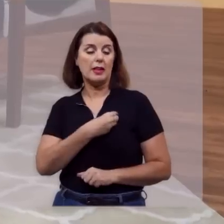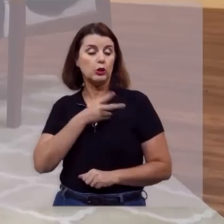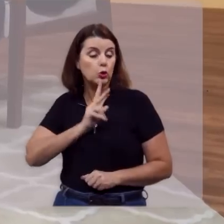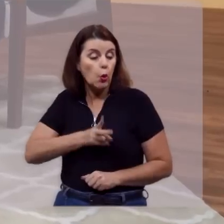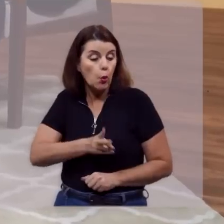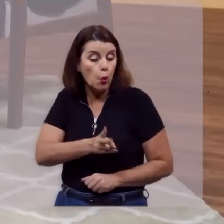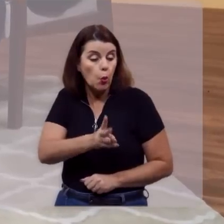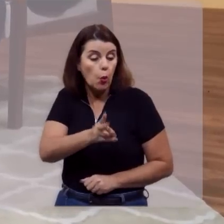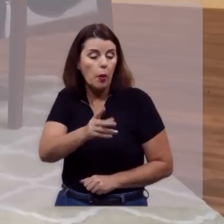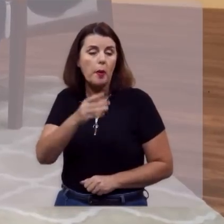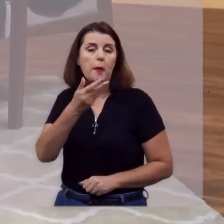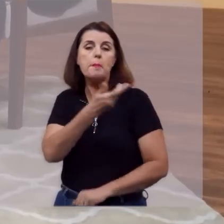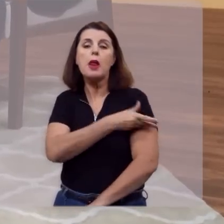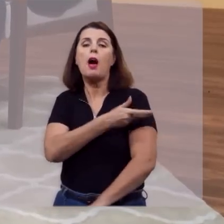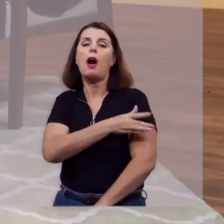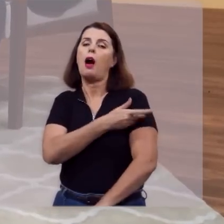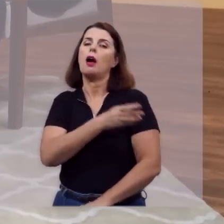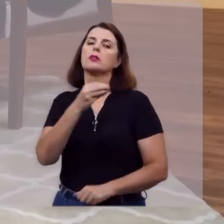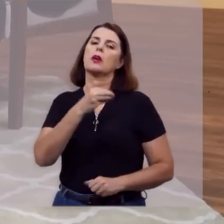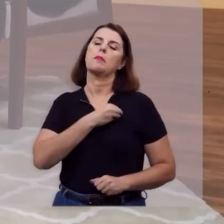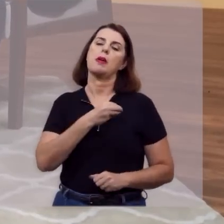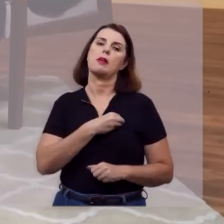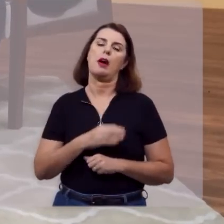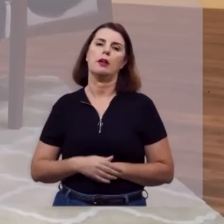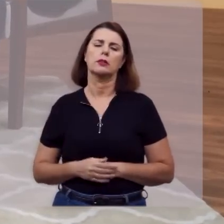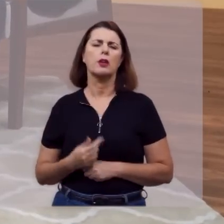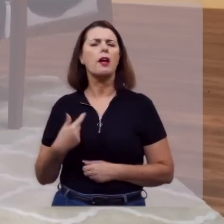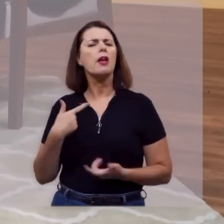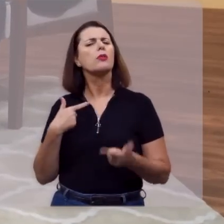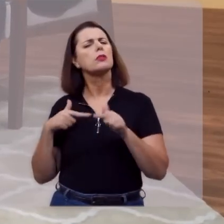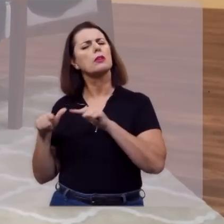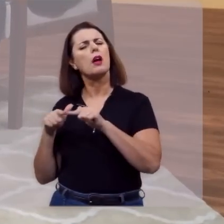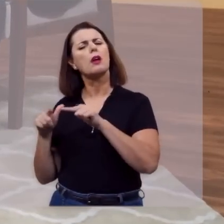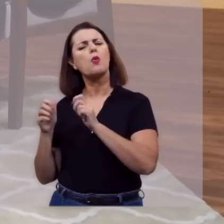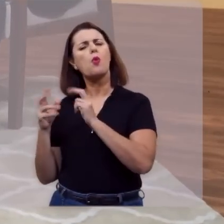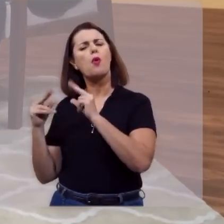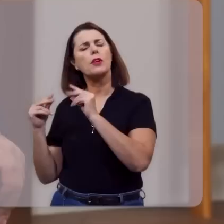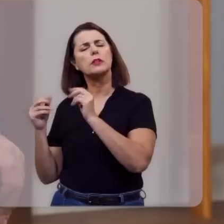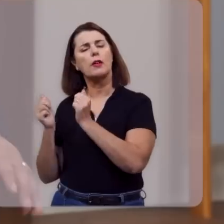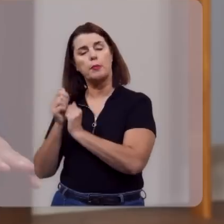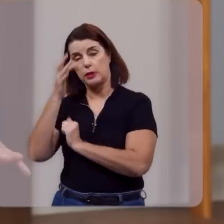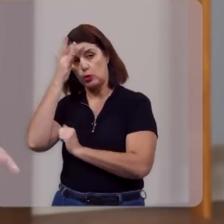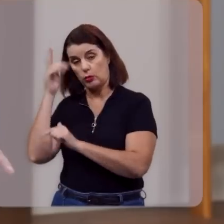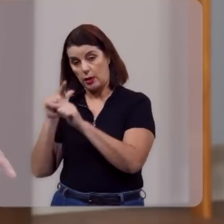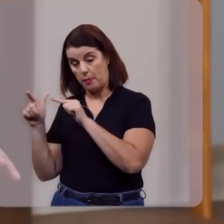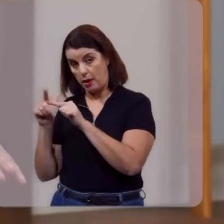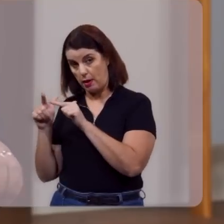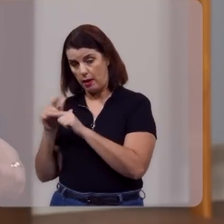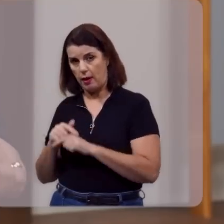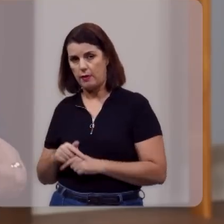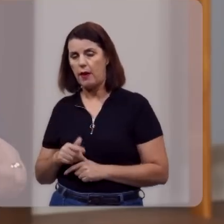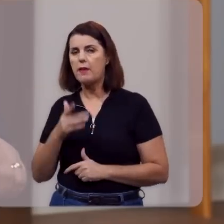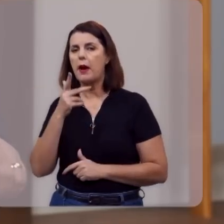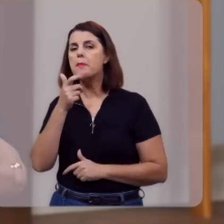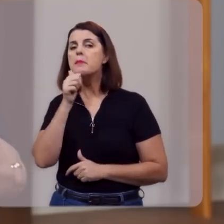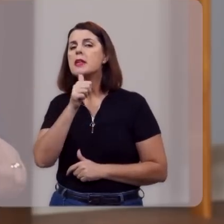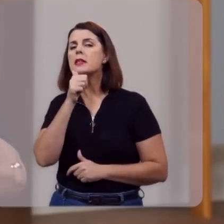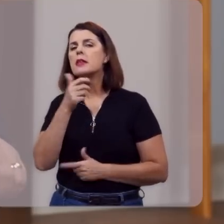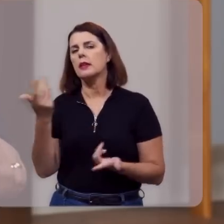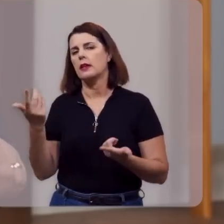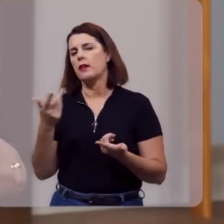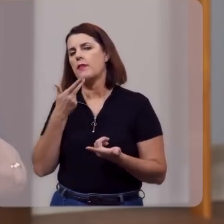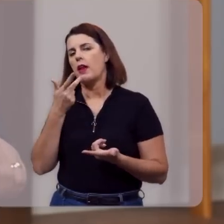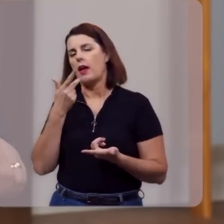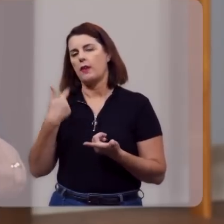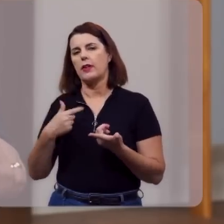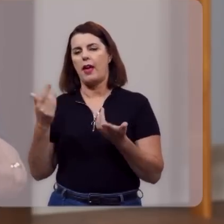prática de pecado. Outro dia eu conversava com alguém que trabalhava em determinada empresa e ele falava de uma menina que se dizia